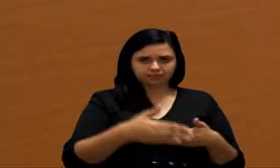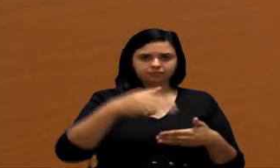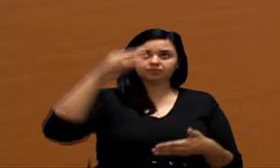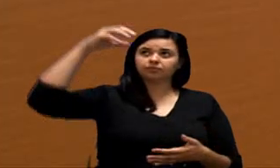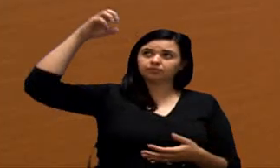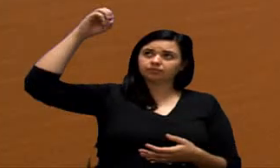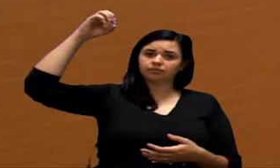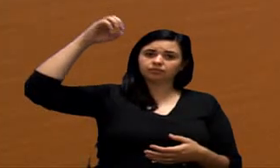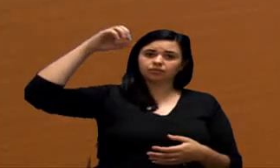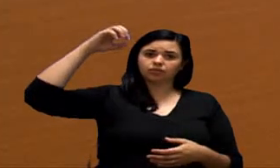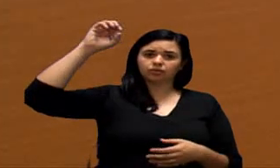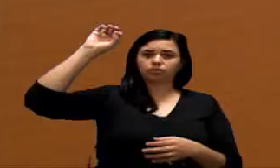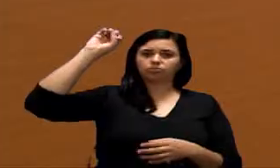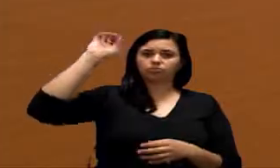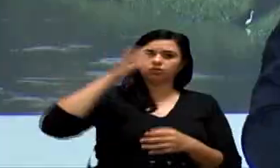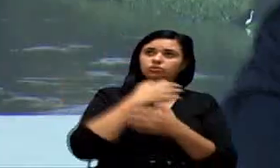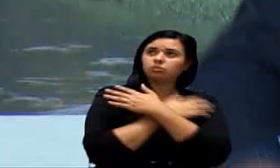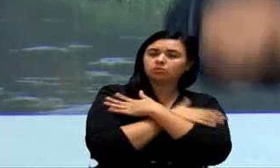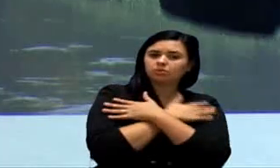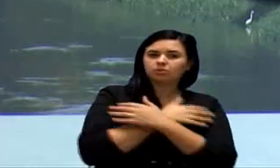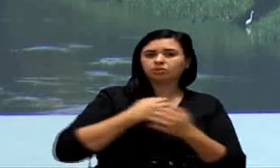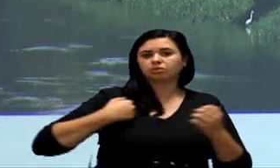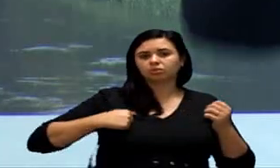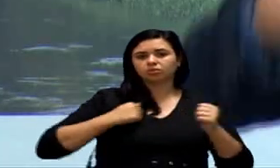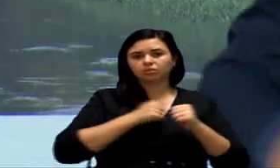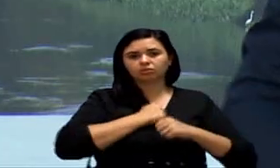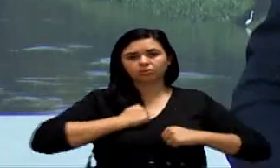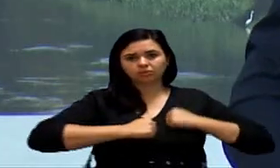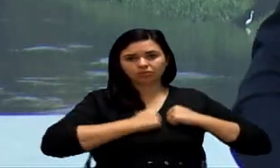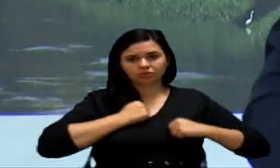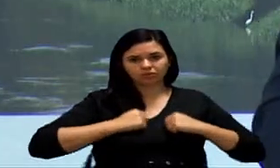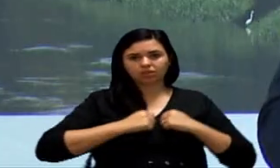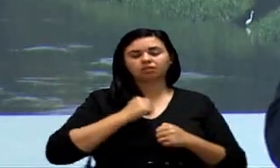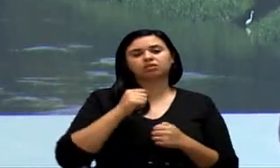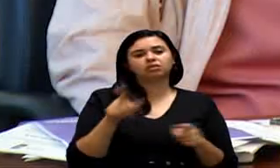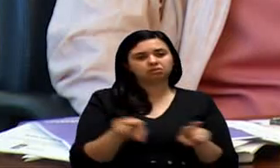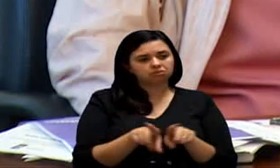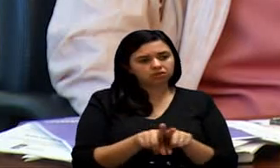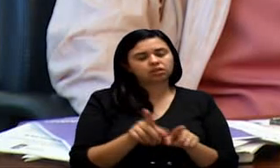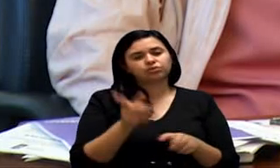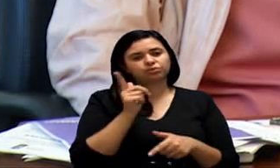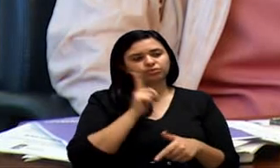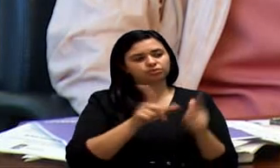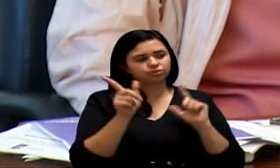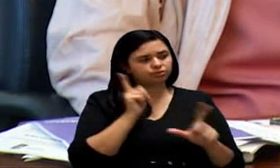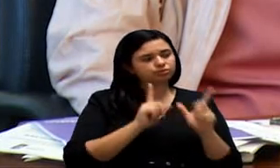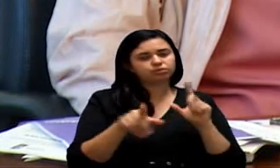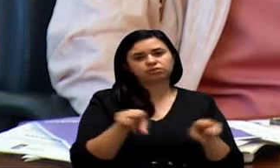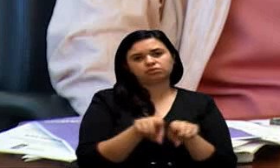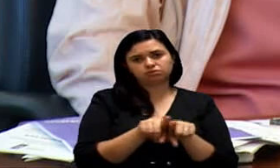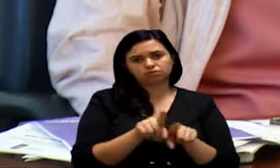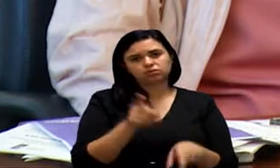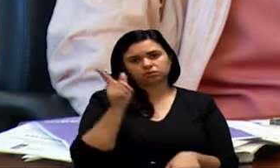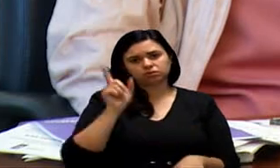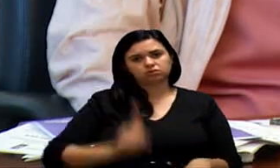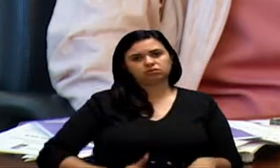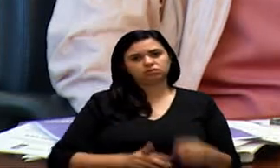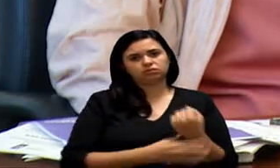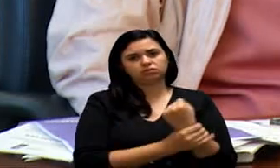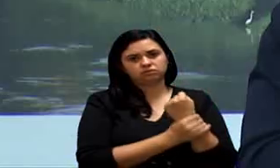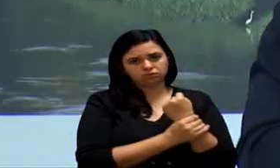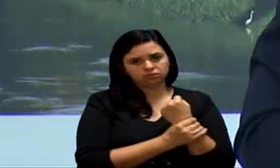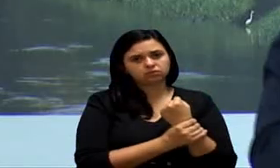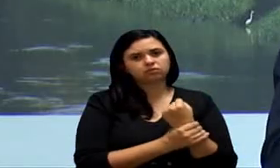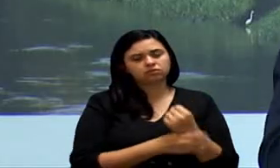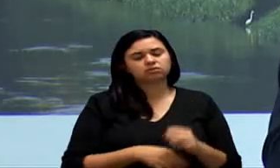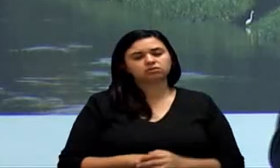ventilação, e que ela possa ali, nem que seja do outro lado da empresa, que ela tenha o direito à segurança, porque ela corre o risco de ser violentada. Sabe quem